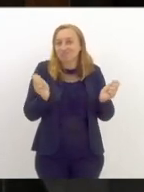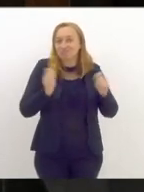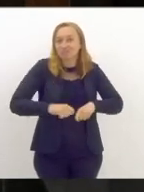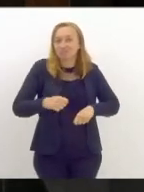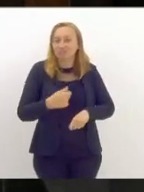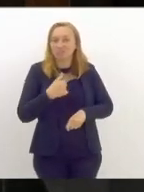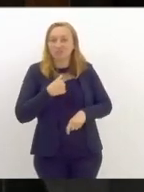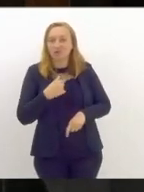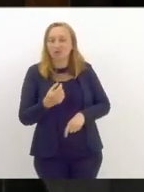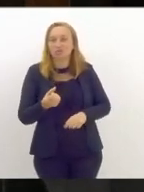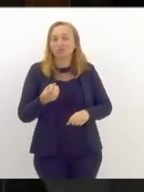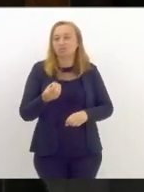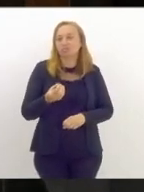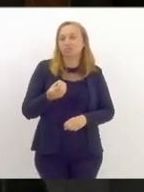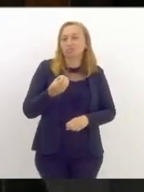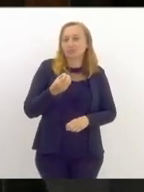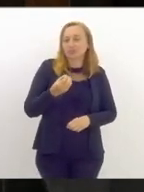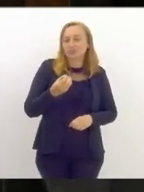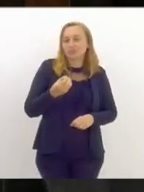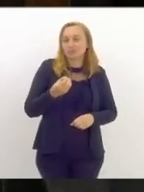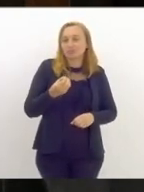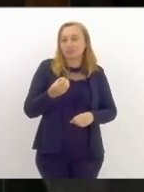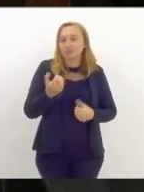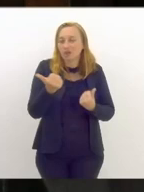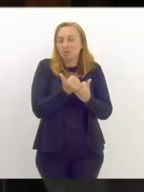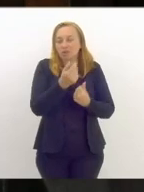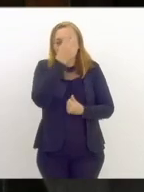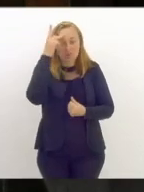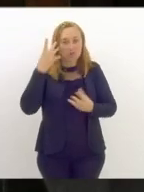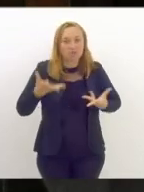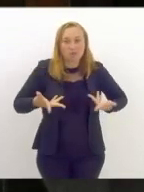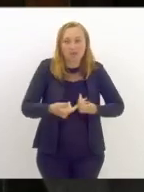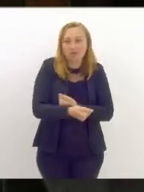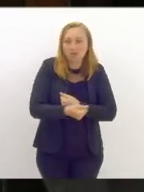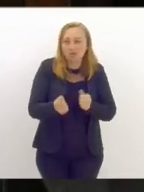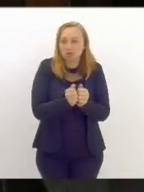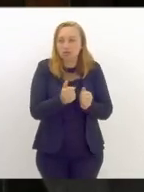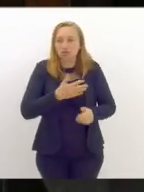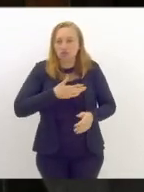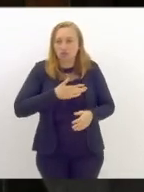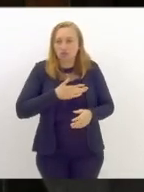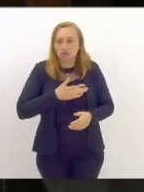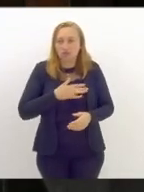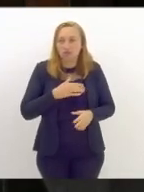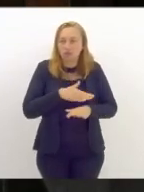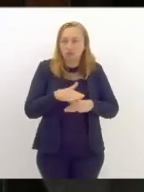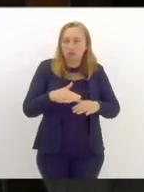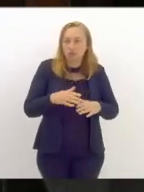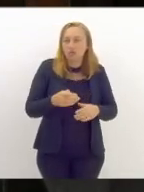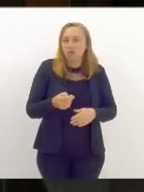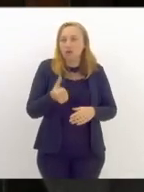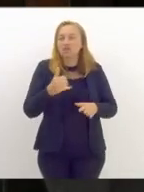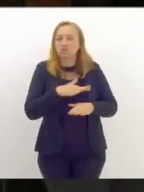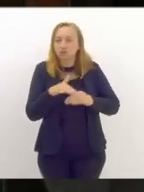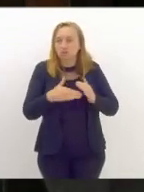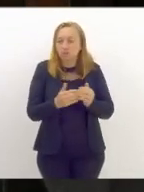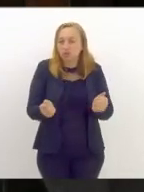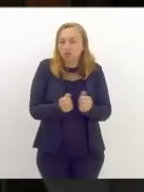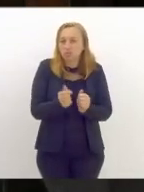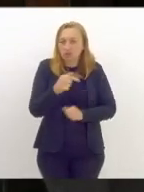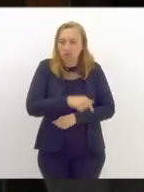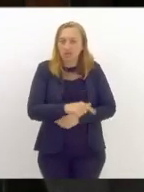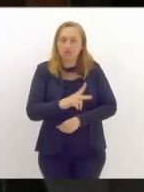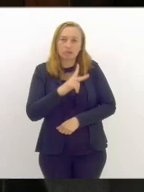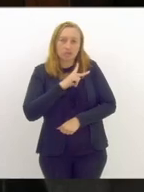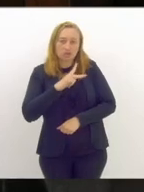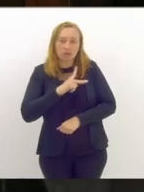contar também com o apoio de pessoas magníficas ao meu lado, grande parte delas aqui presentes, tanto na minha vida pessoal como na